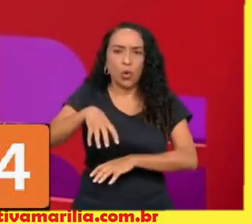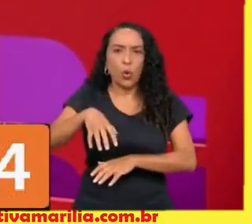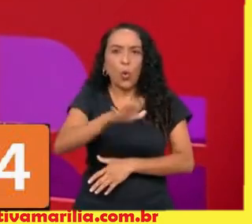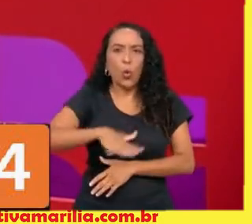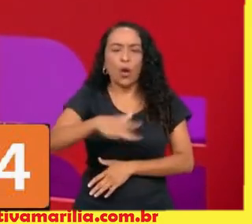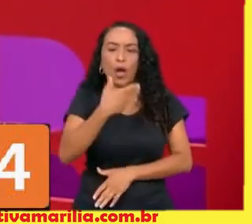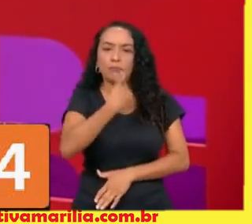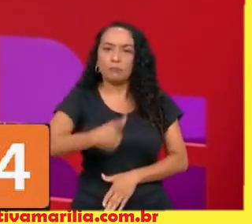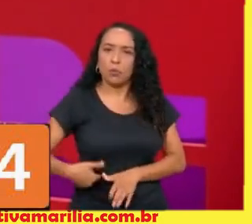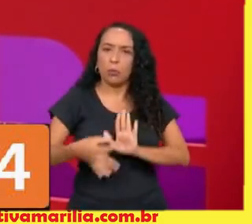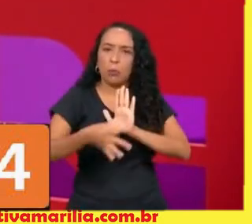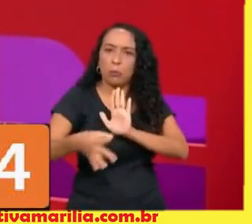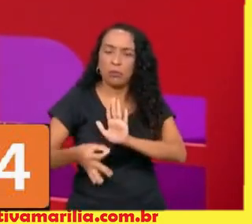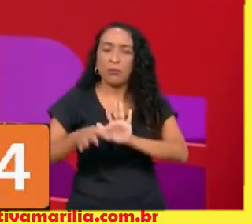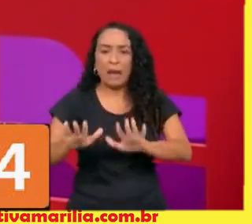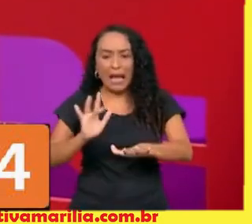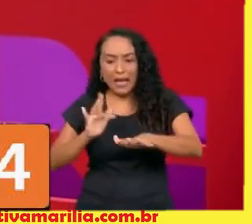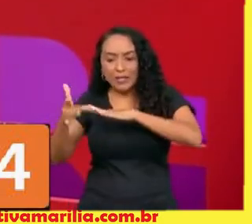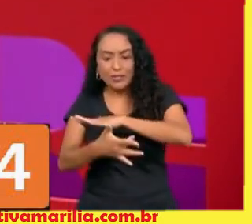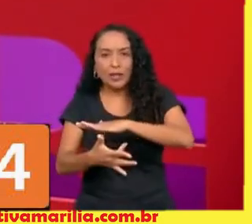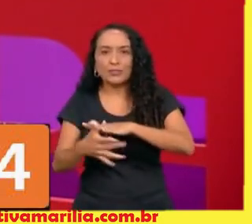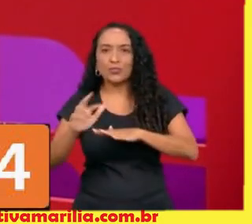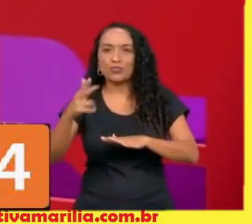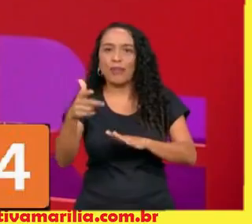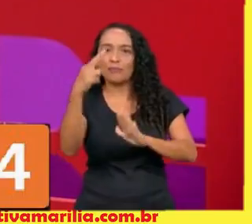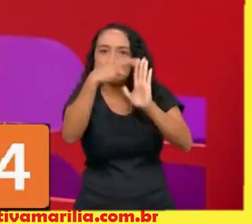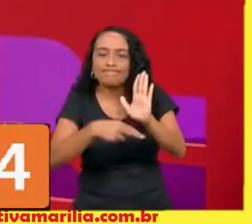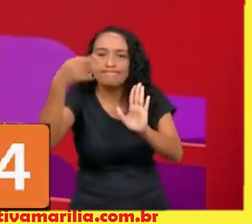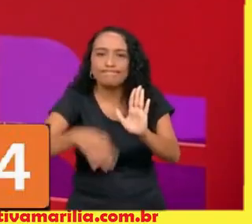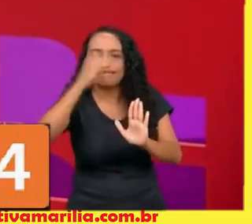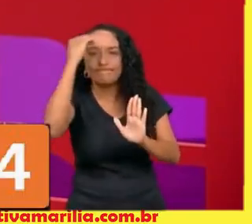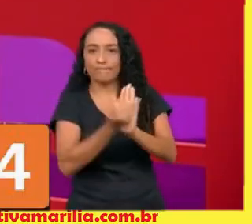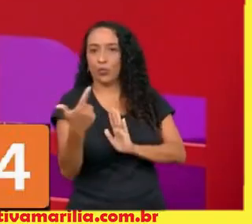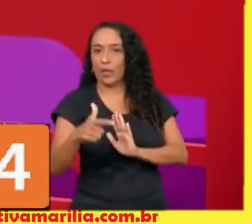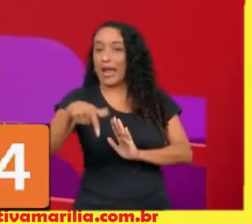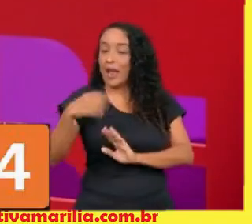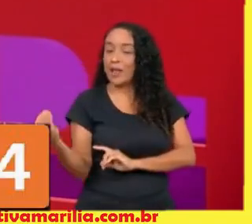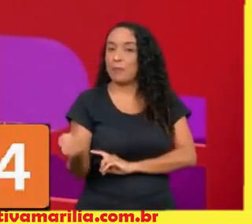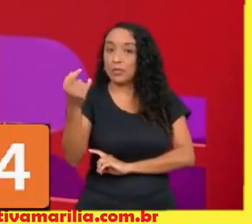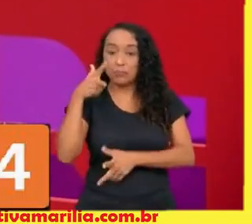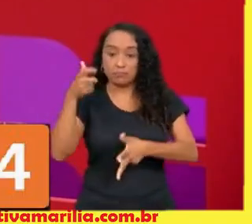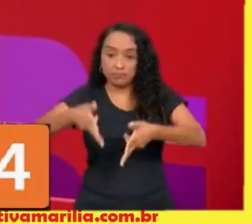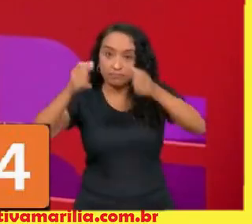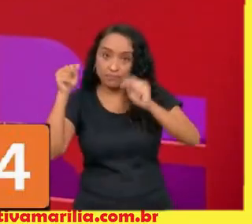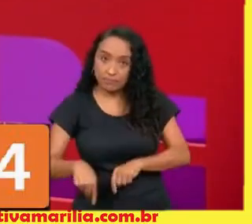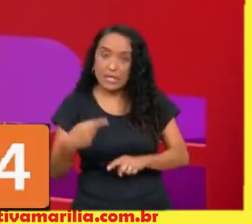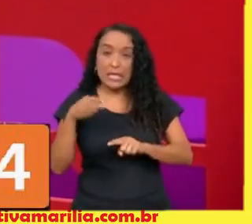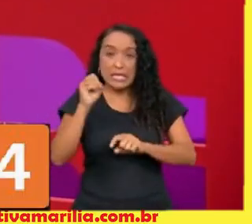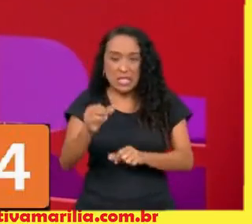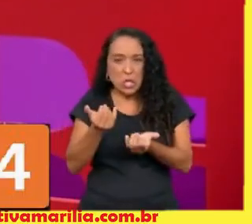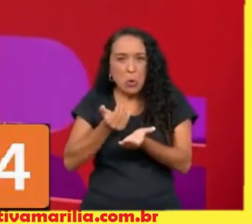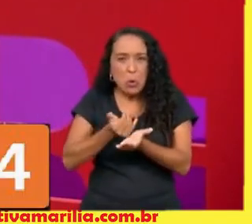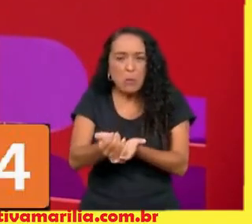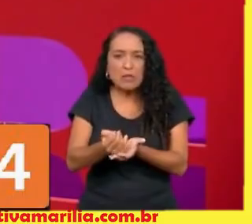sua opinião. Agora, as redes sociais não são reguladas. Isso é muito importante, porque veja aqui, se eu começar a falar